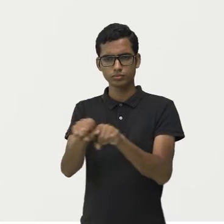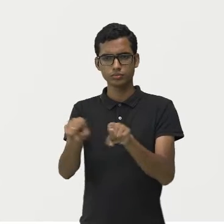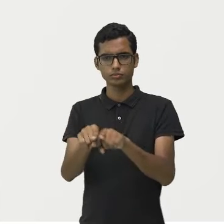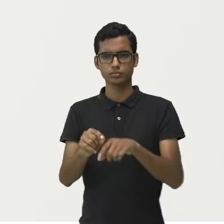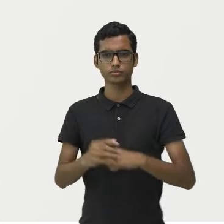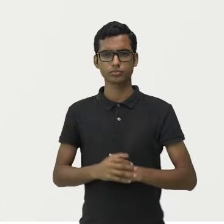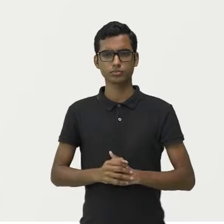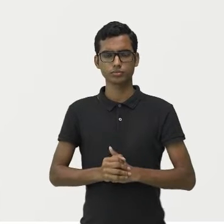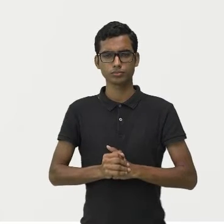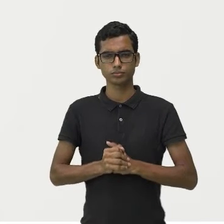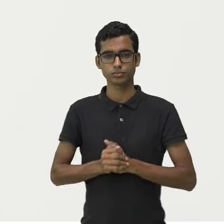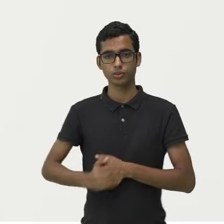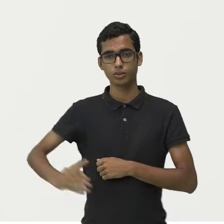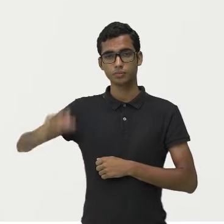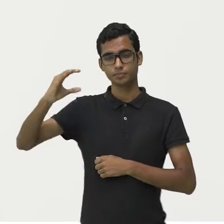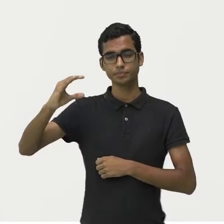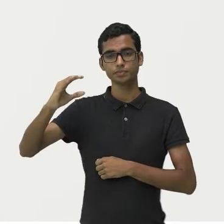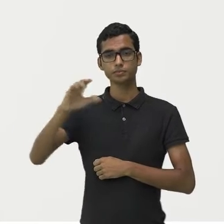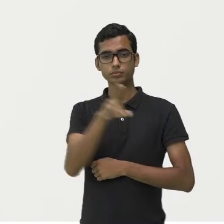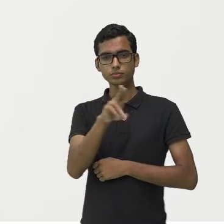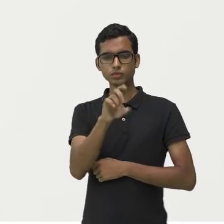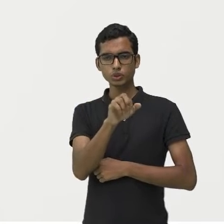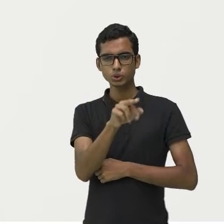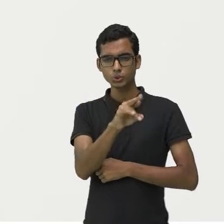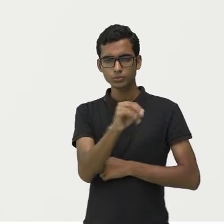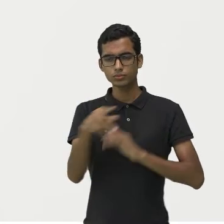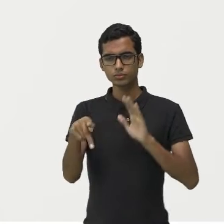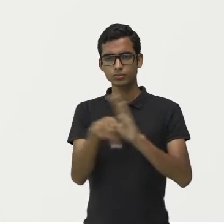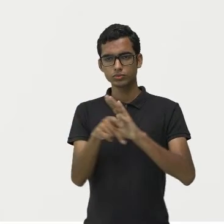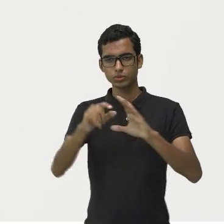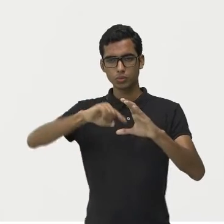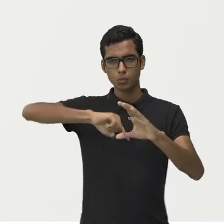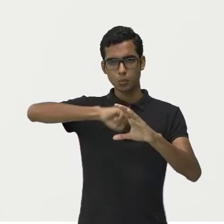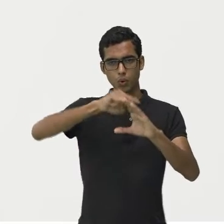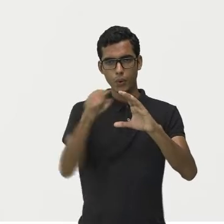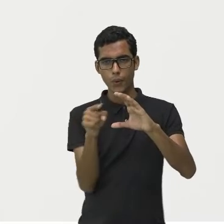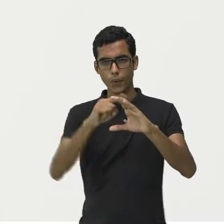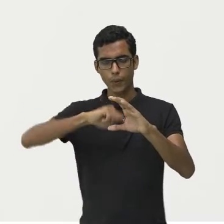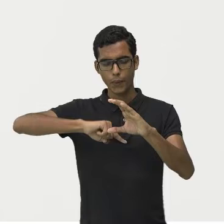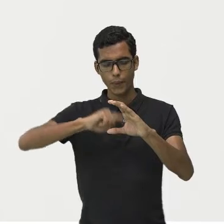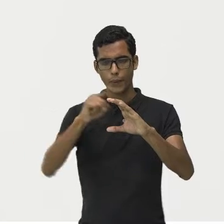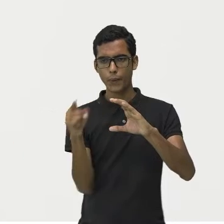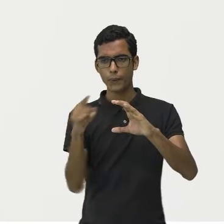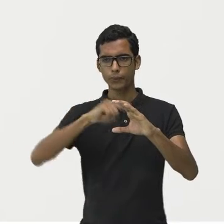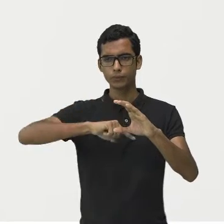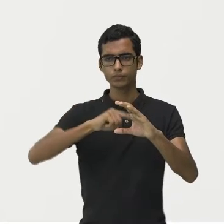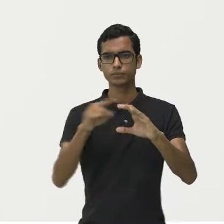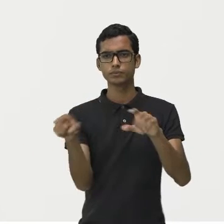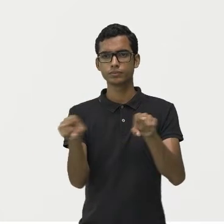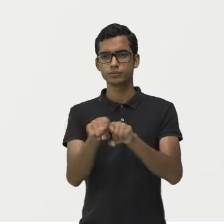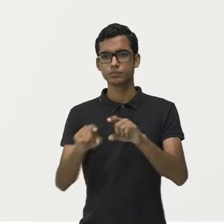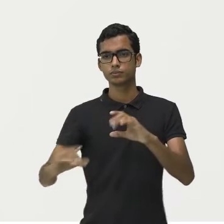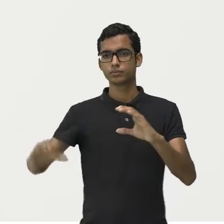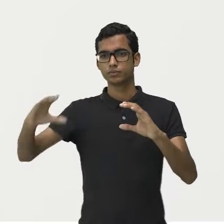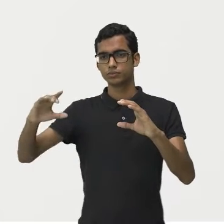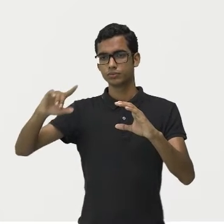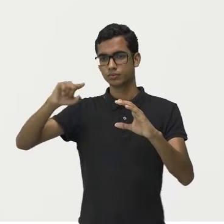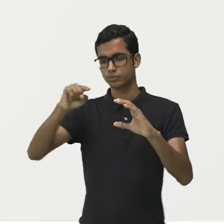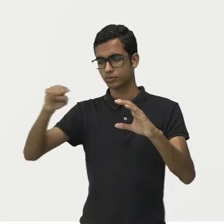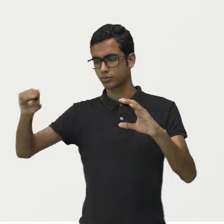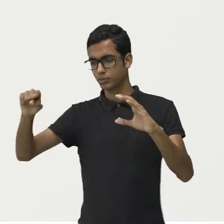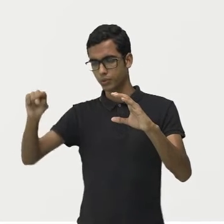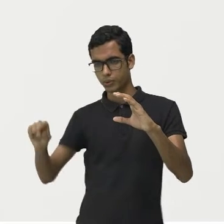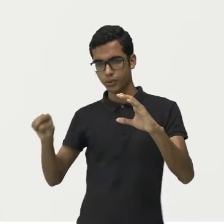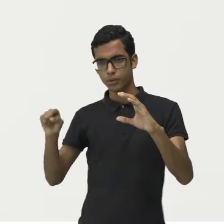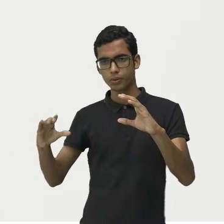centro de curvatura, que representa o centro da esfera que gerou a calota. V é o